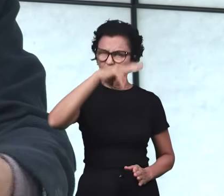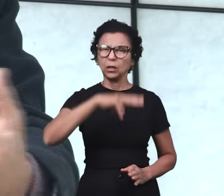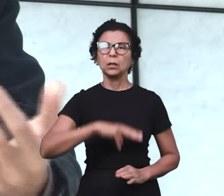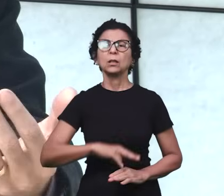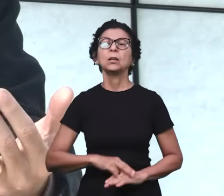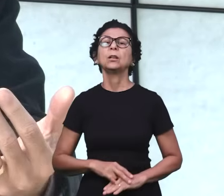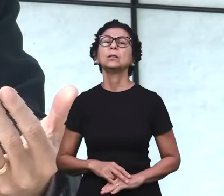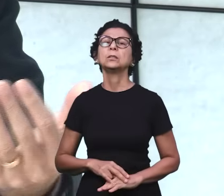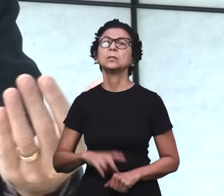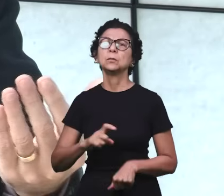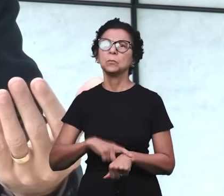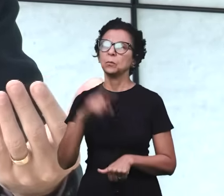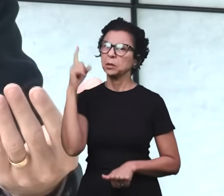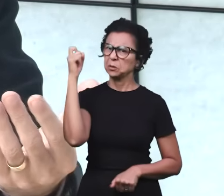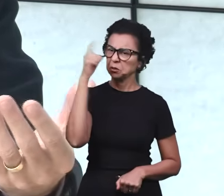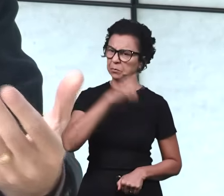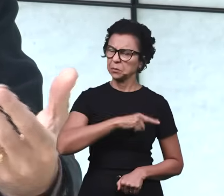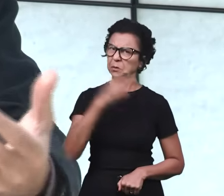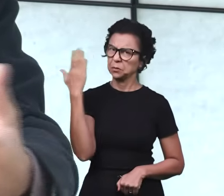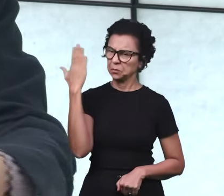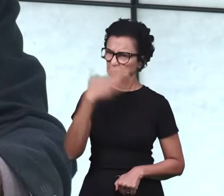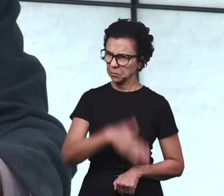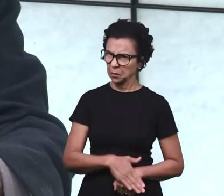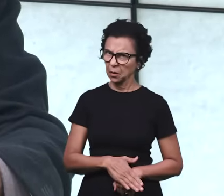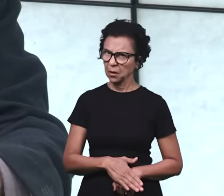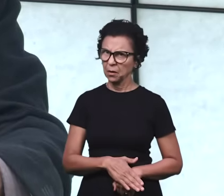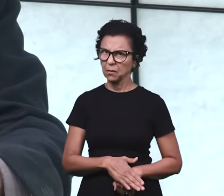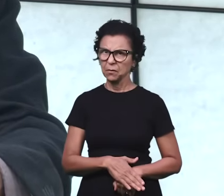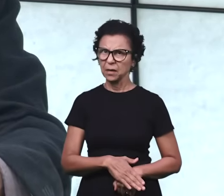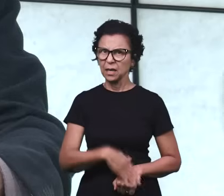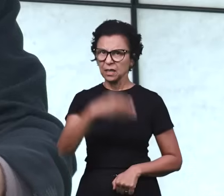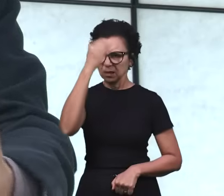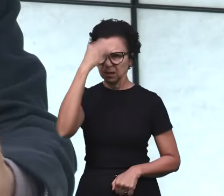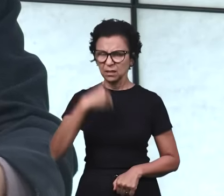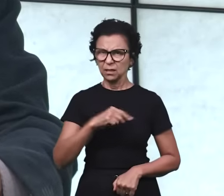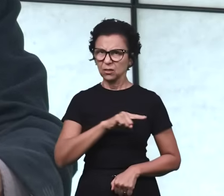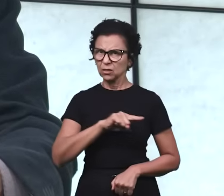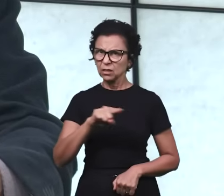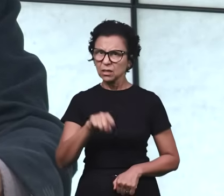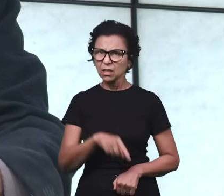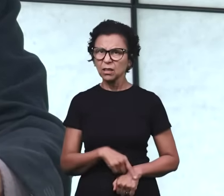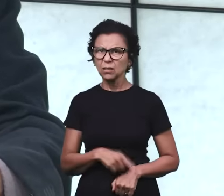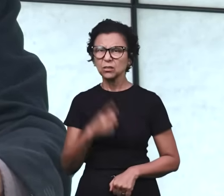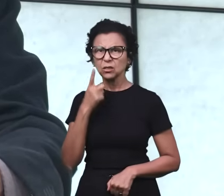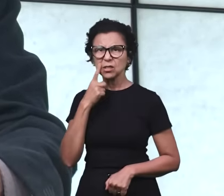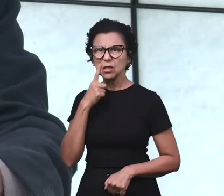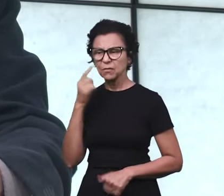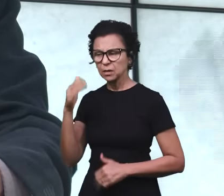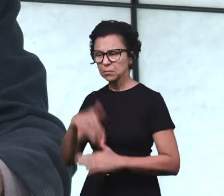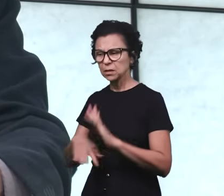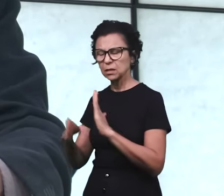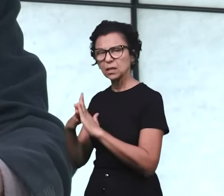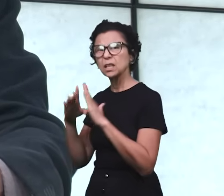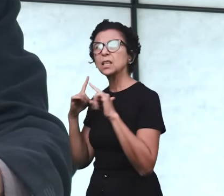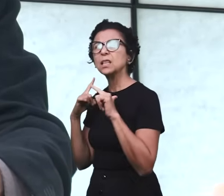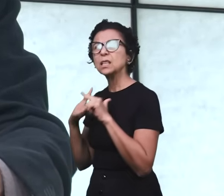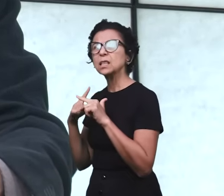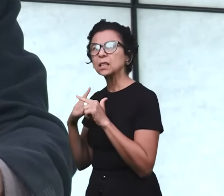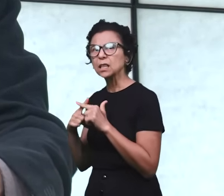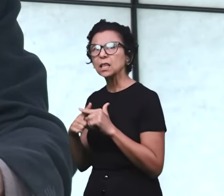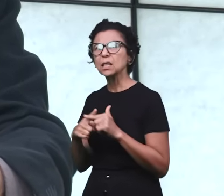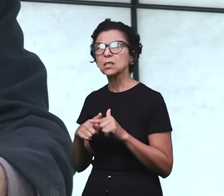das batalhas, nós vemos isso na igreja, no dia a dia, mesmo diante das grandes batalhas, famílias que estão